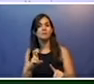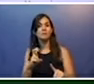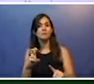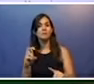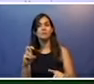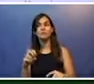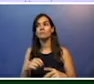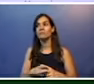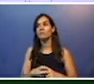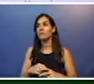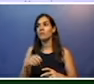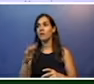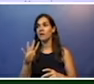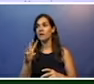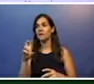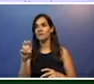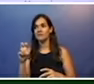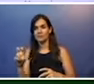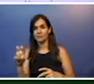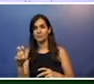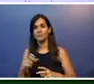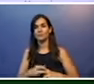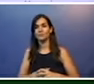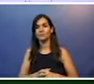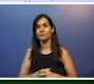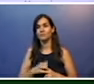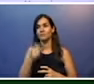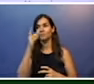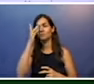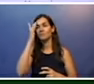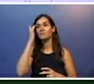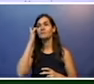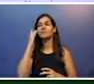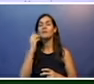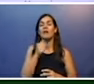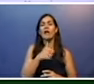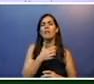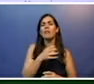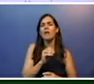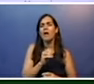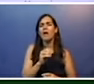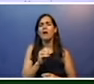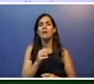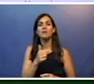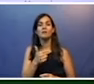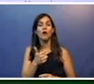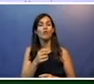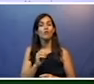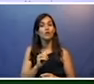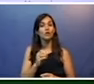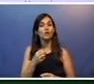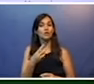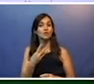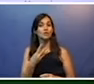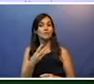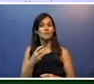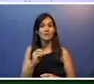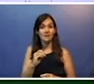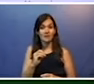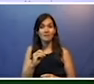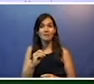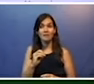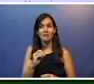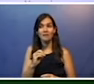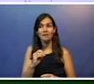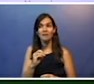50, certo? E aqui, ó, na B, tenho 10 mais 10 mais 10, não é? X não tem o